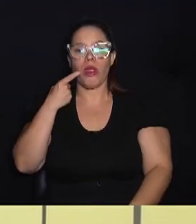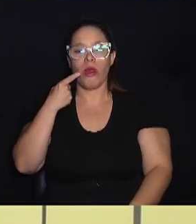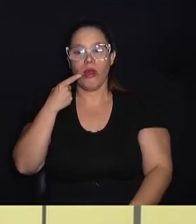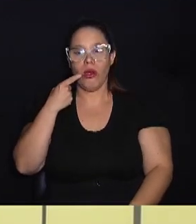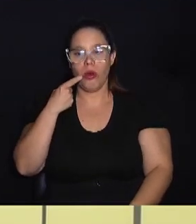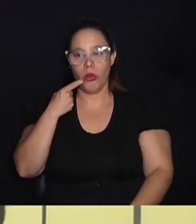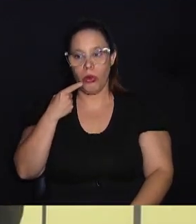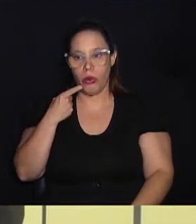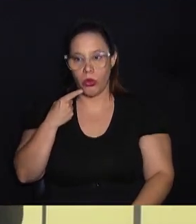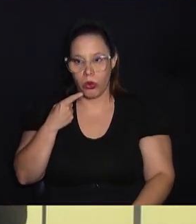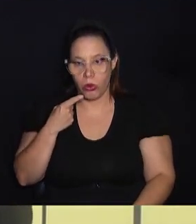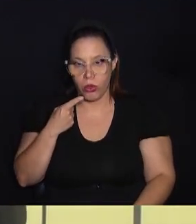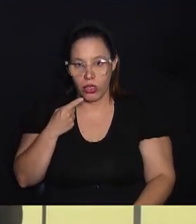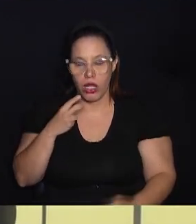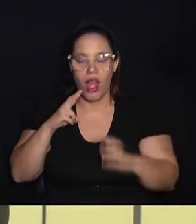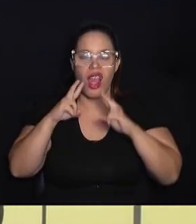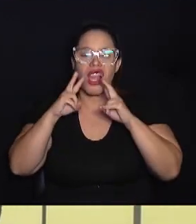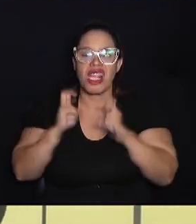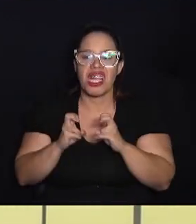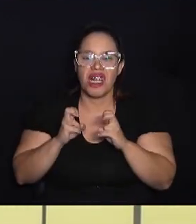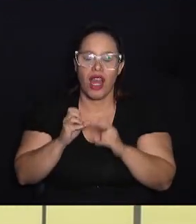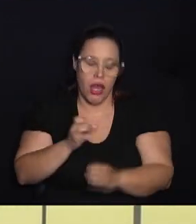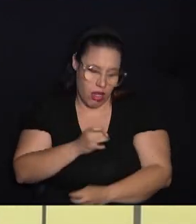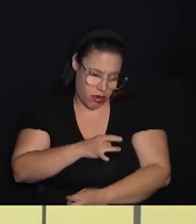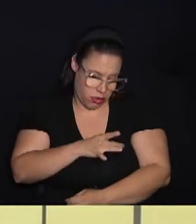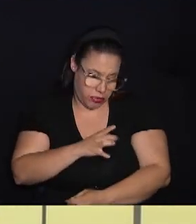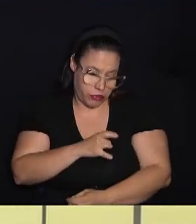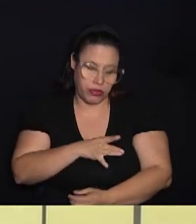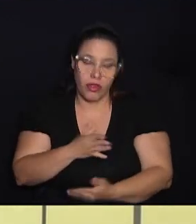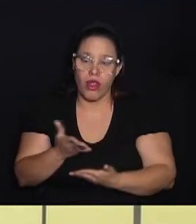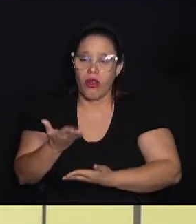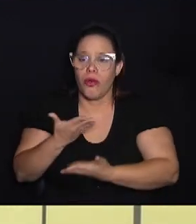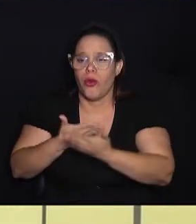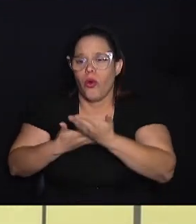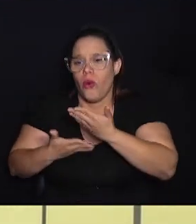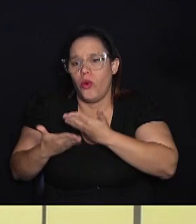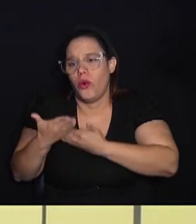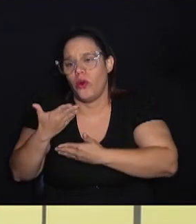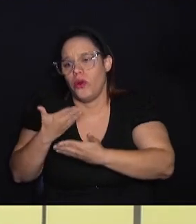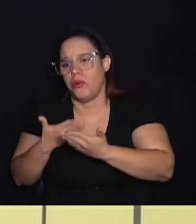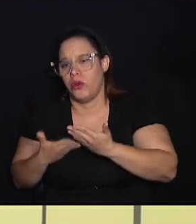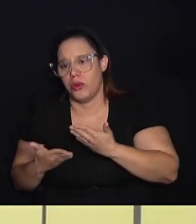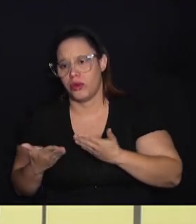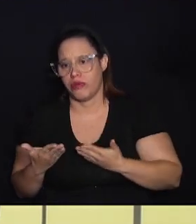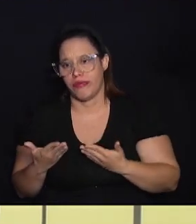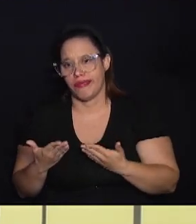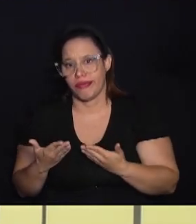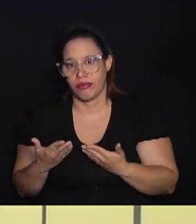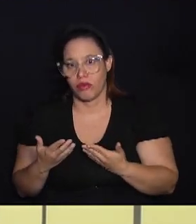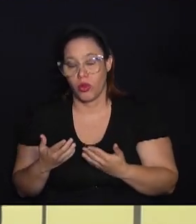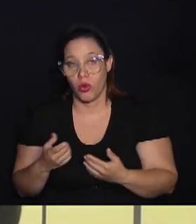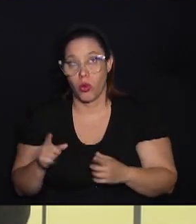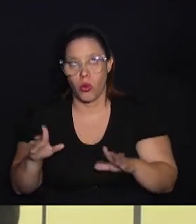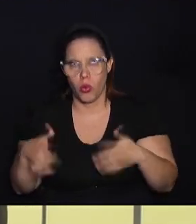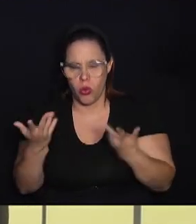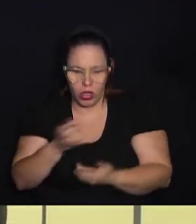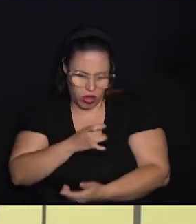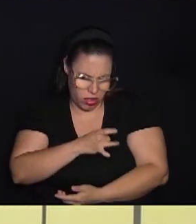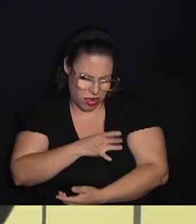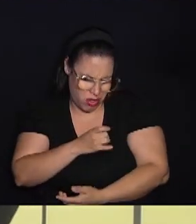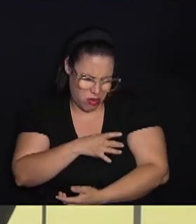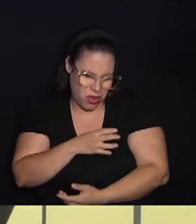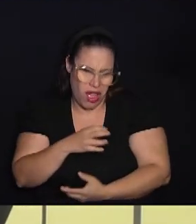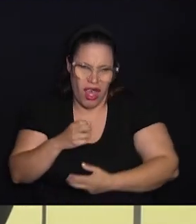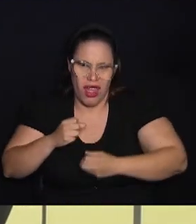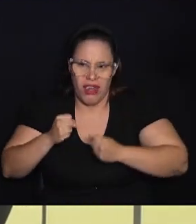disso é se perceber aonde estão meus medos como que eu lido com isso e fazer o paralelo assim quando eu tenho medo eu percebo que meu corpo se